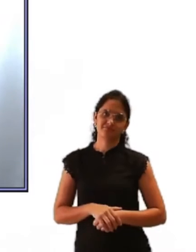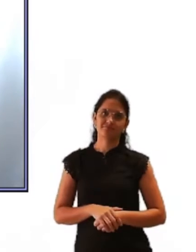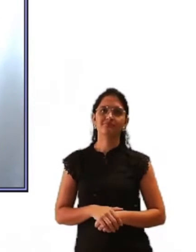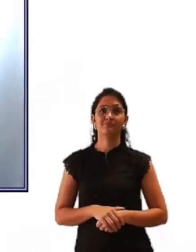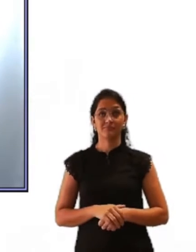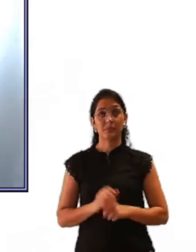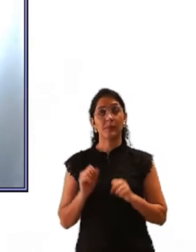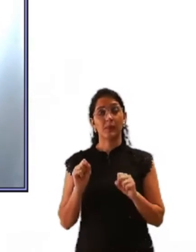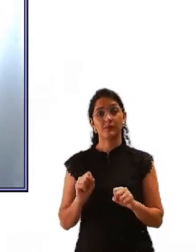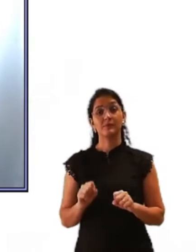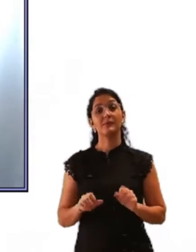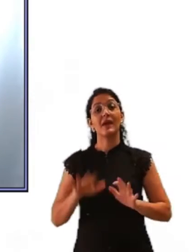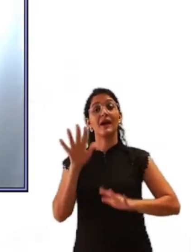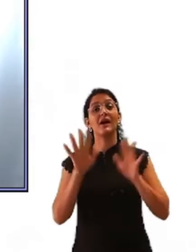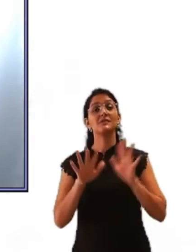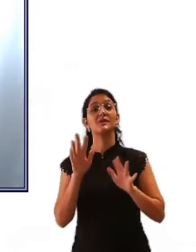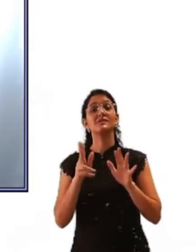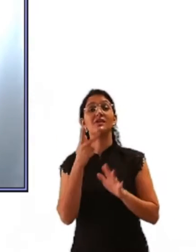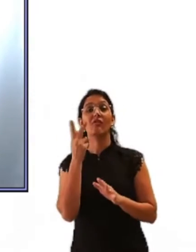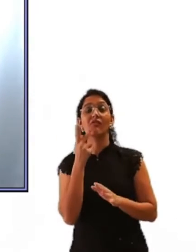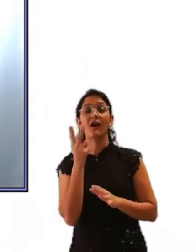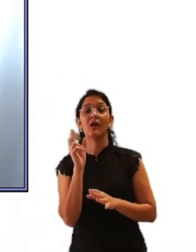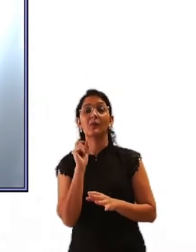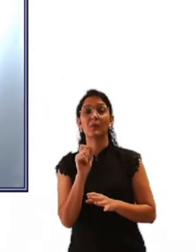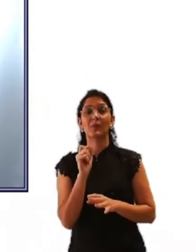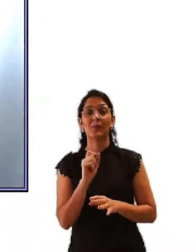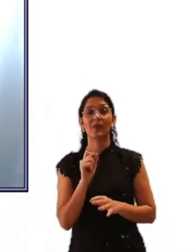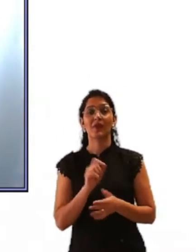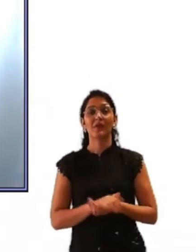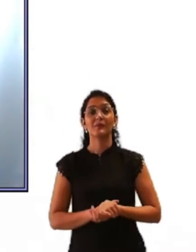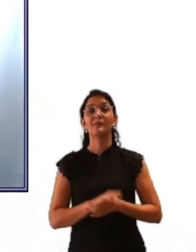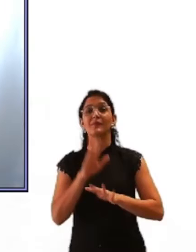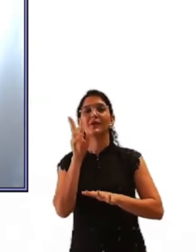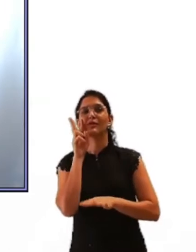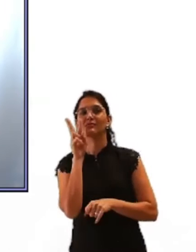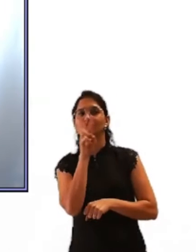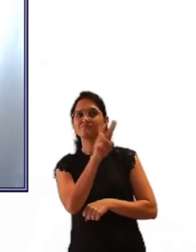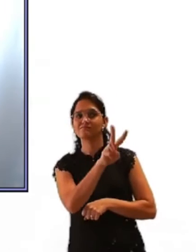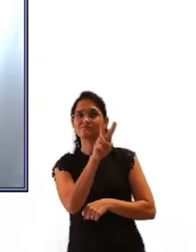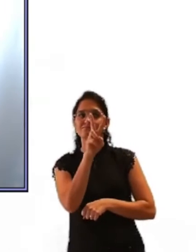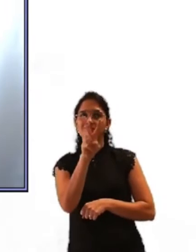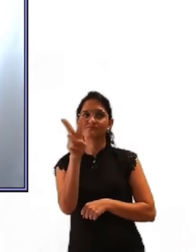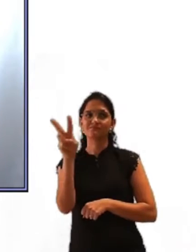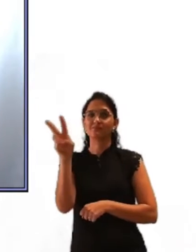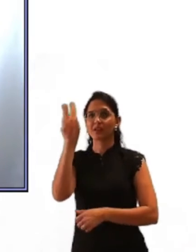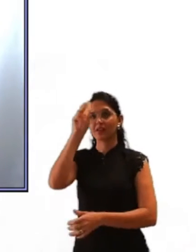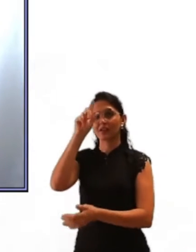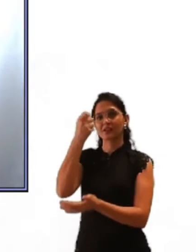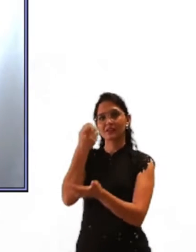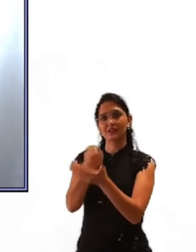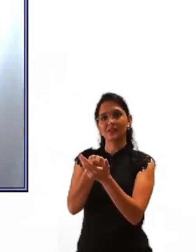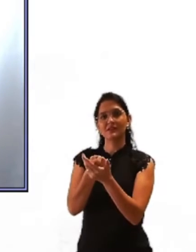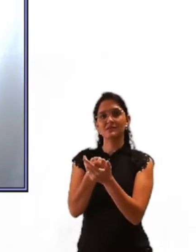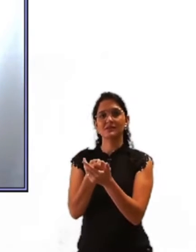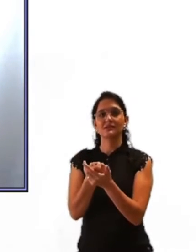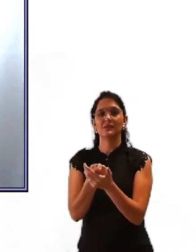E às vezes, eu brinco até, às vezes eu vejo, né, em algumas decisões, assim,